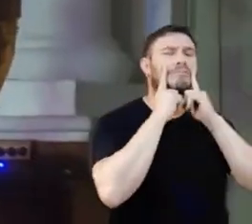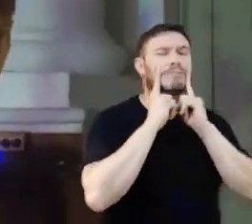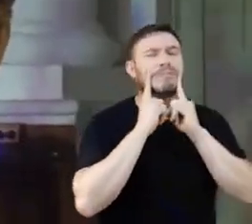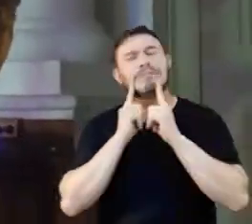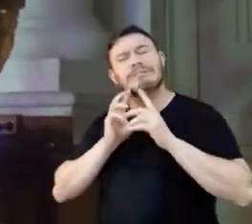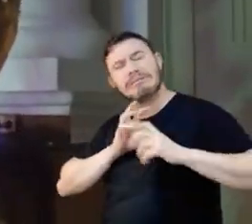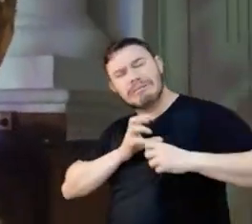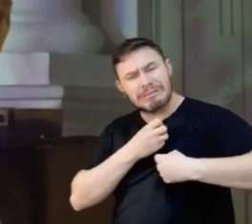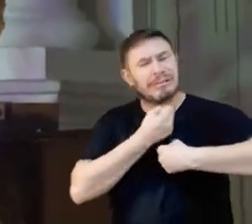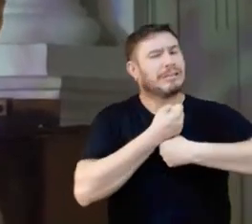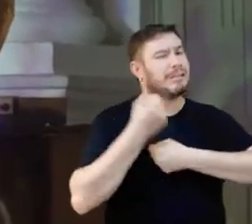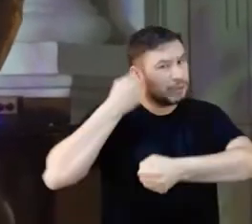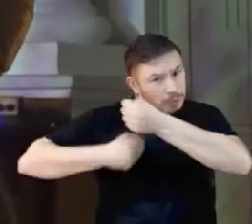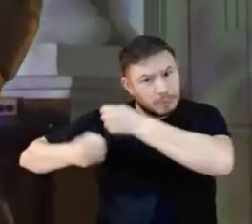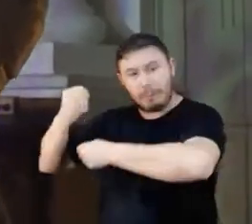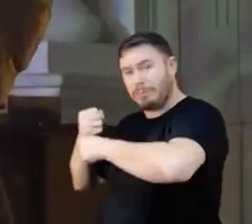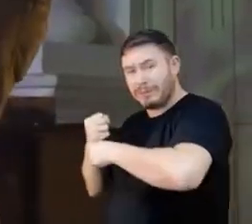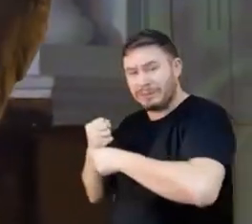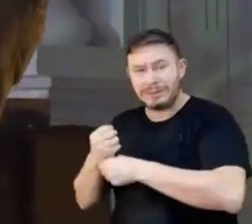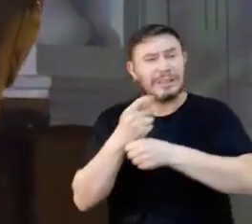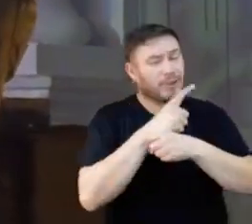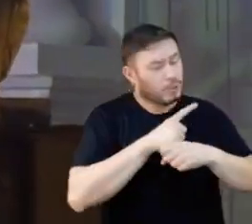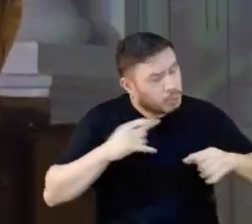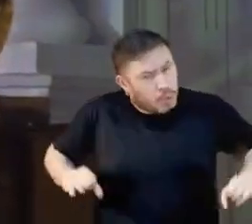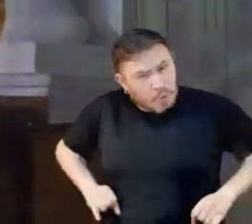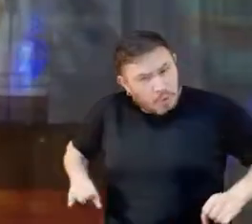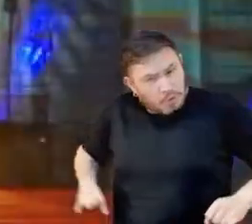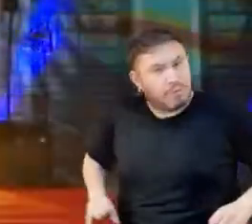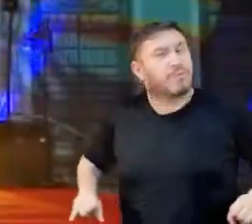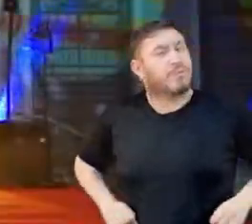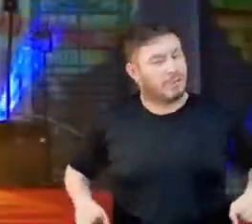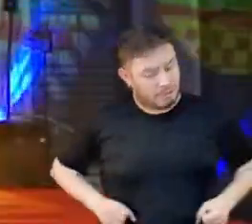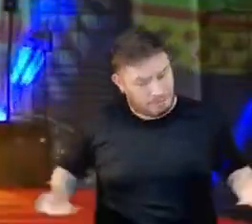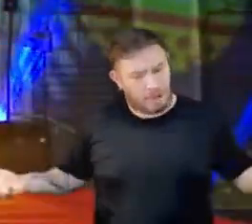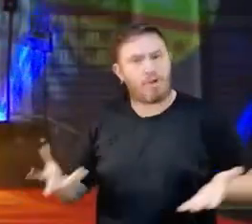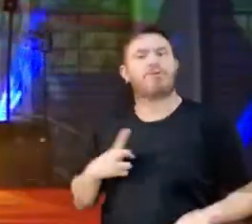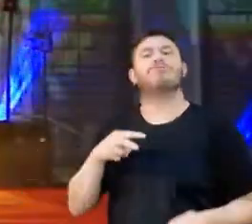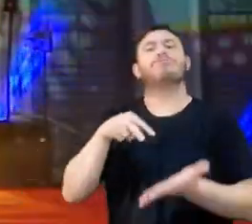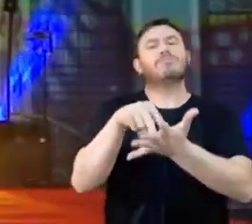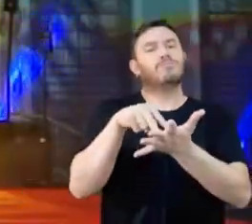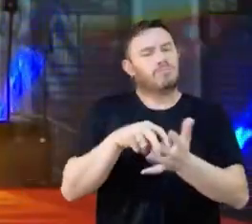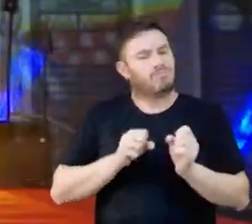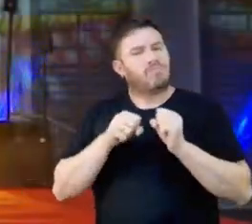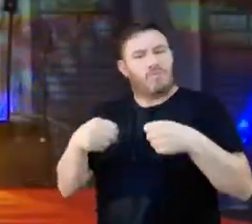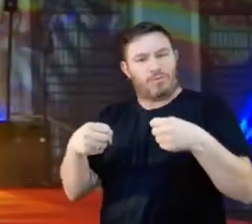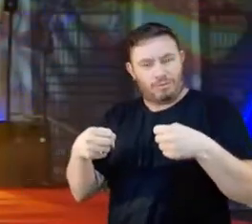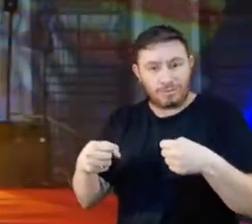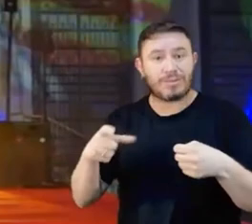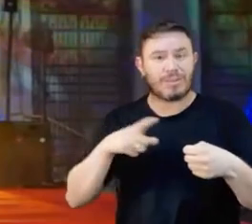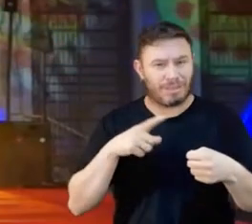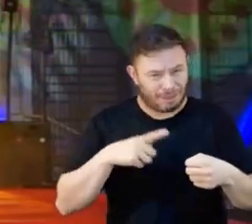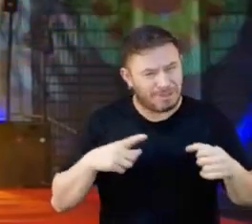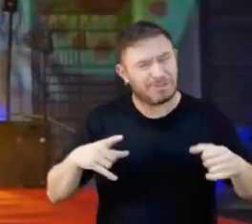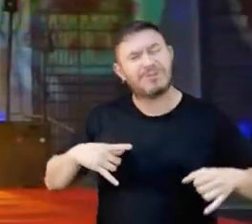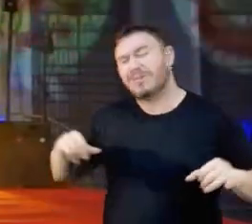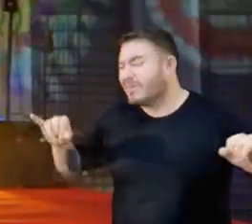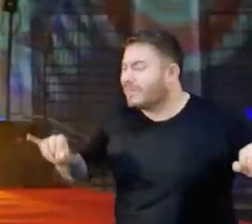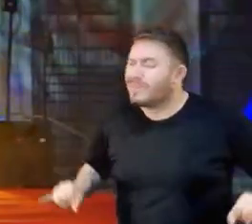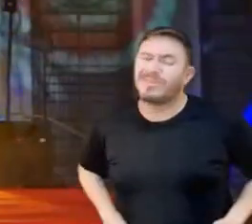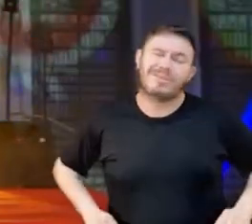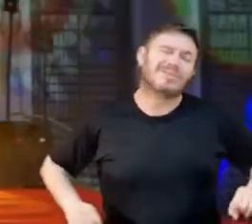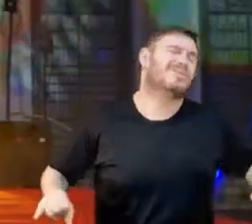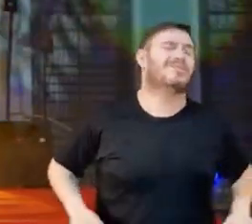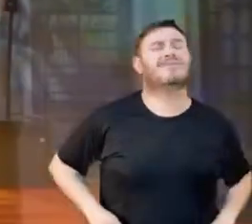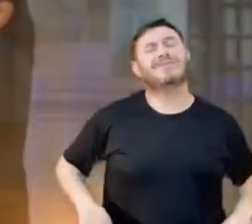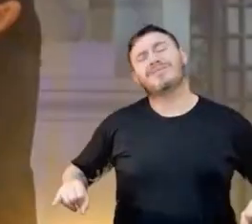pra cachorro. Ano passado eu morri, mas esse ano eu não morro. Tenho